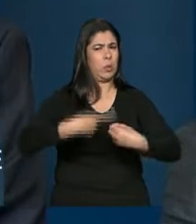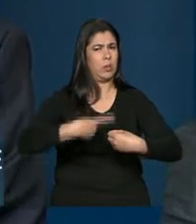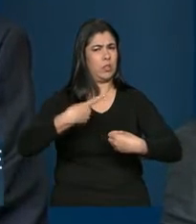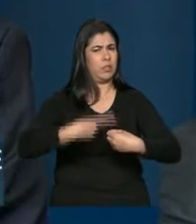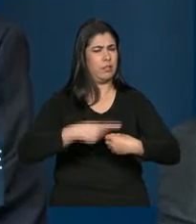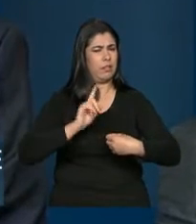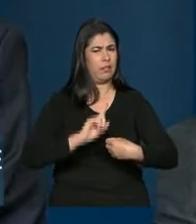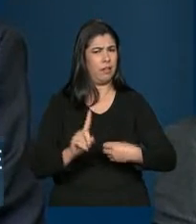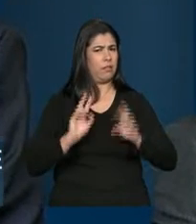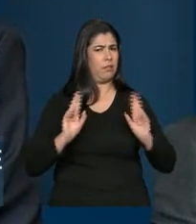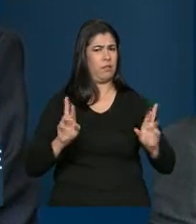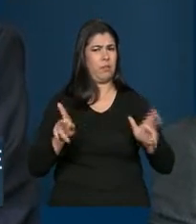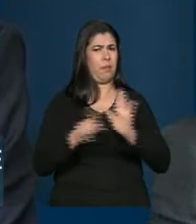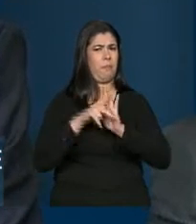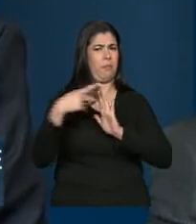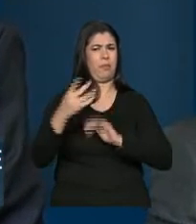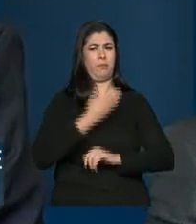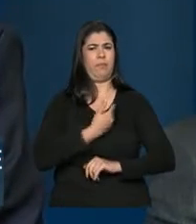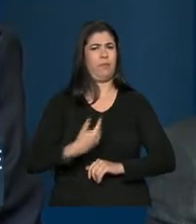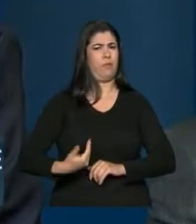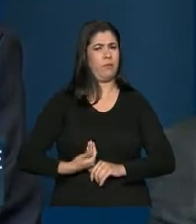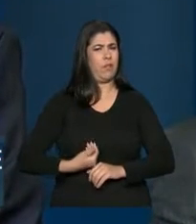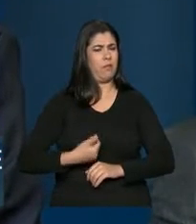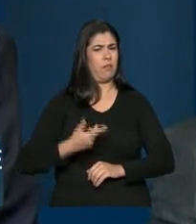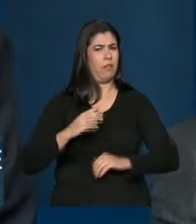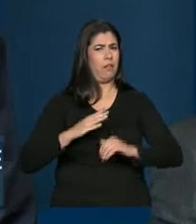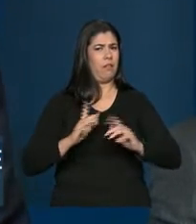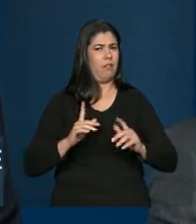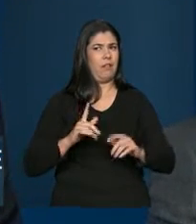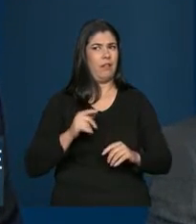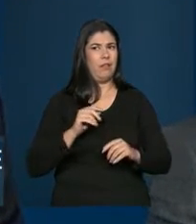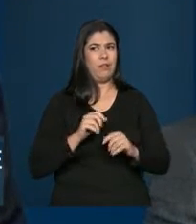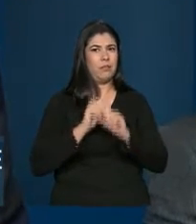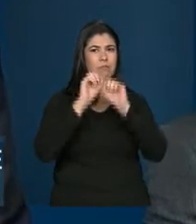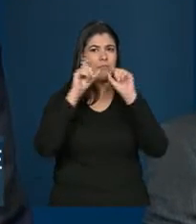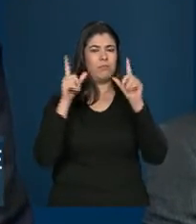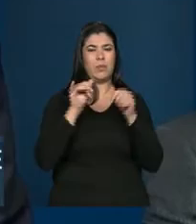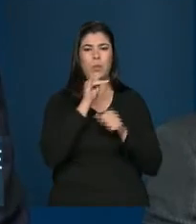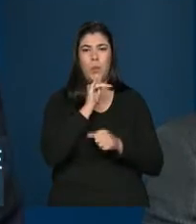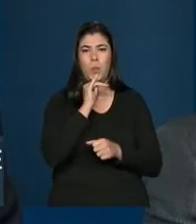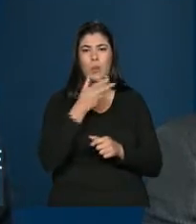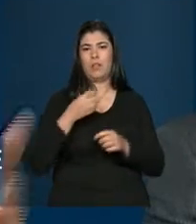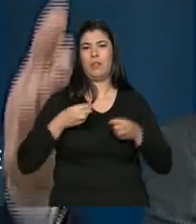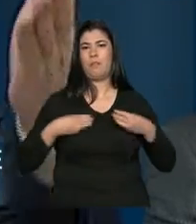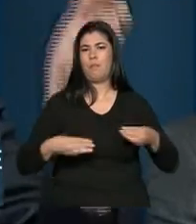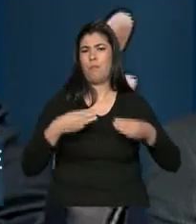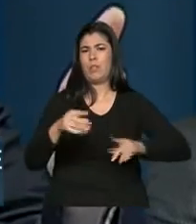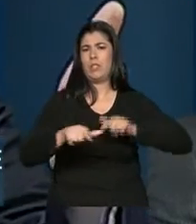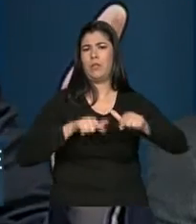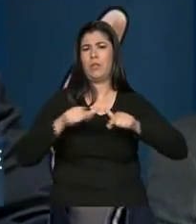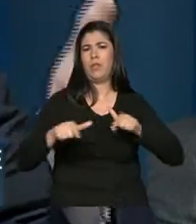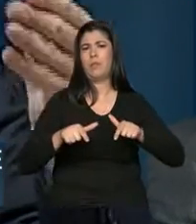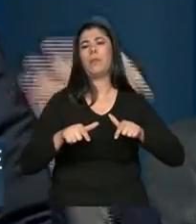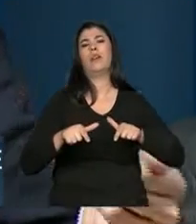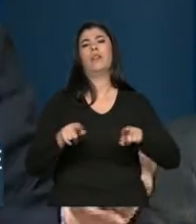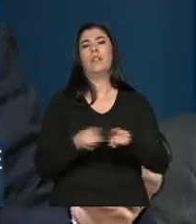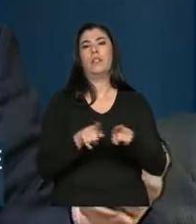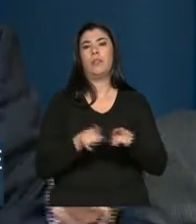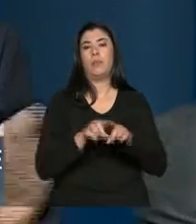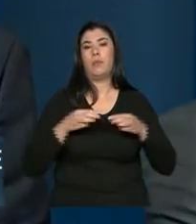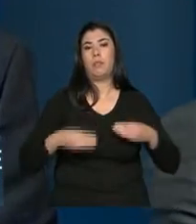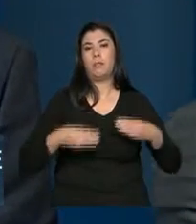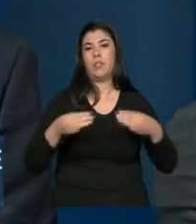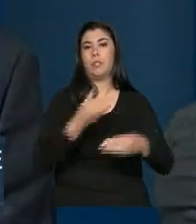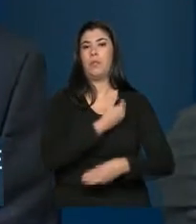E tem combatido de forma evidente aqui, não só por parte do Ministério do Trabalho e Emprego, mas por parte